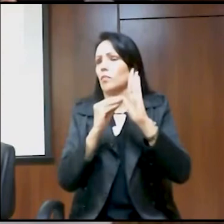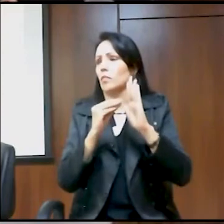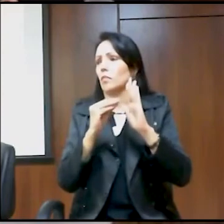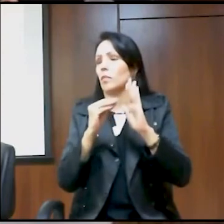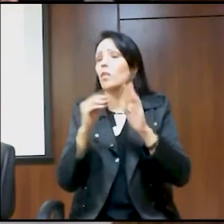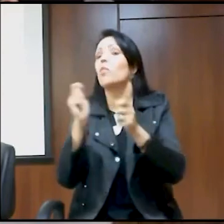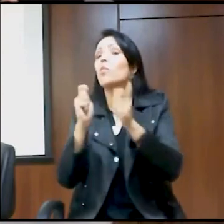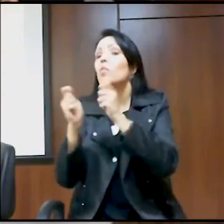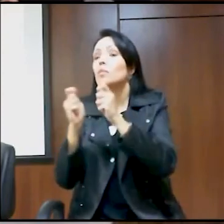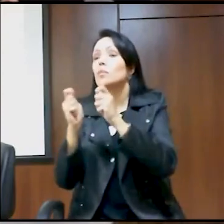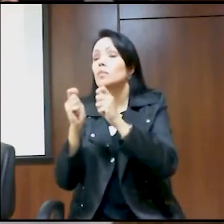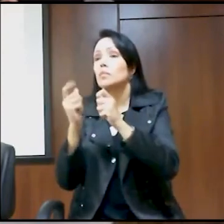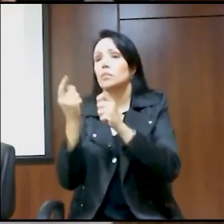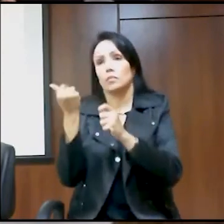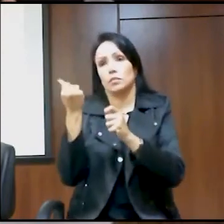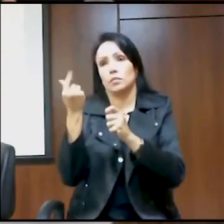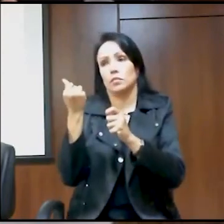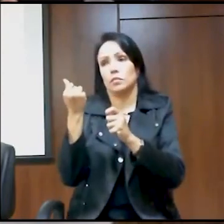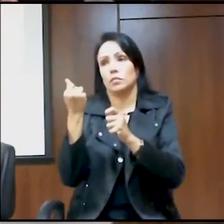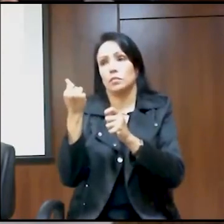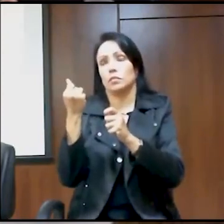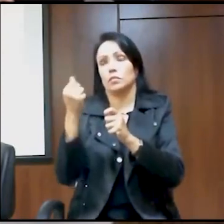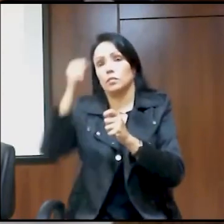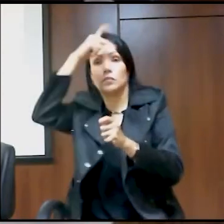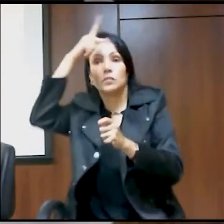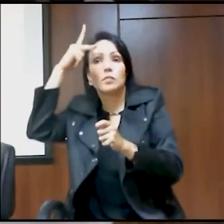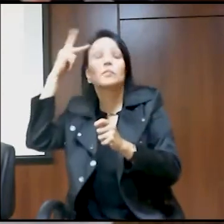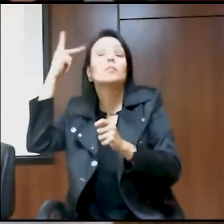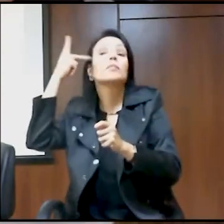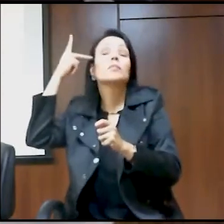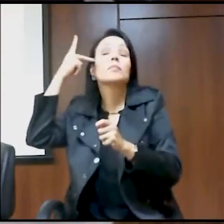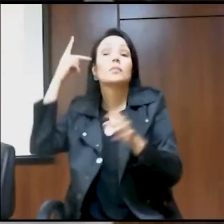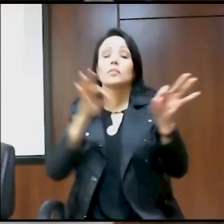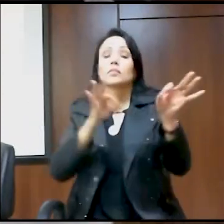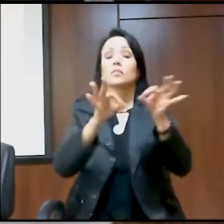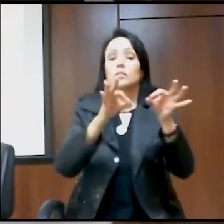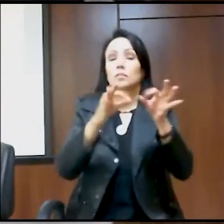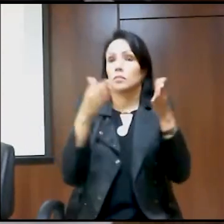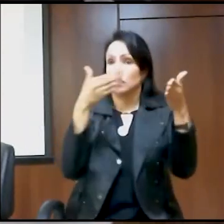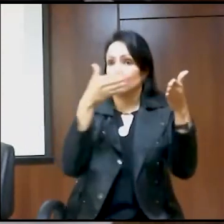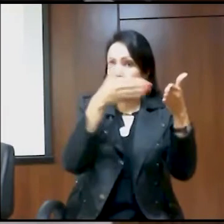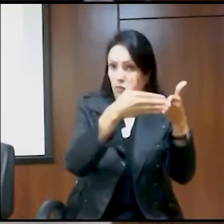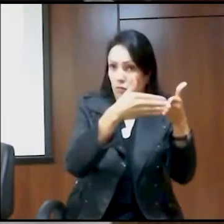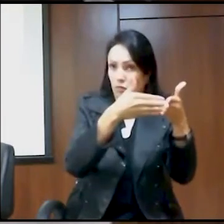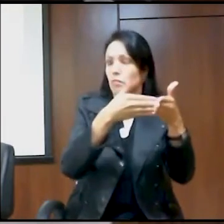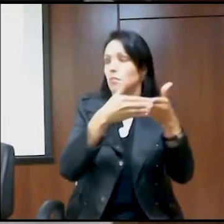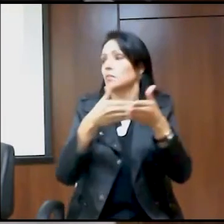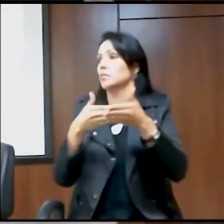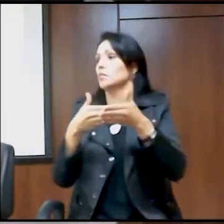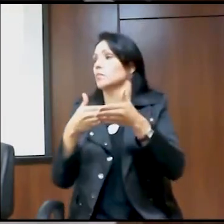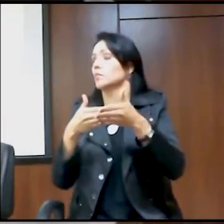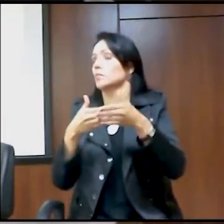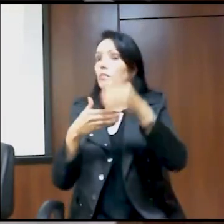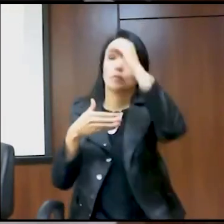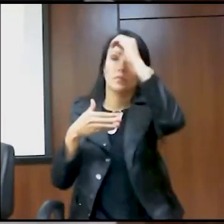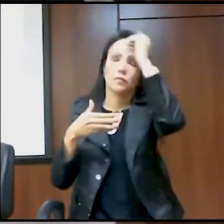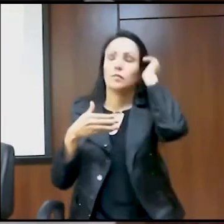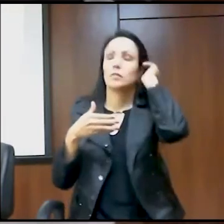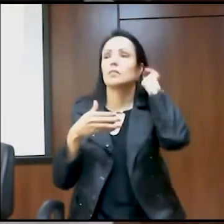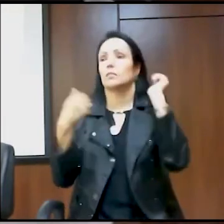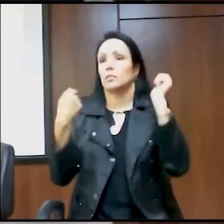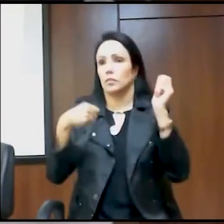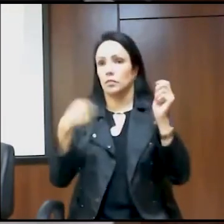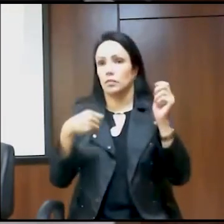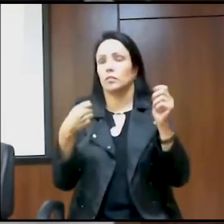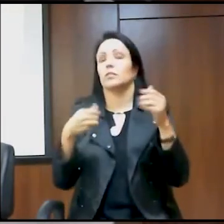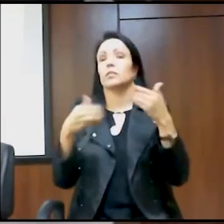do orçamento, né? A Prefeitura de São Paulo, ela coloca no plano de metas, e aí a gente tem que conectar o nosso debate aqui com a discussão do